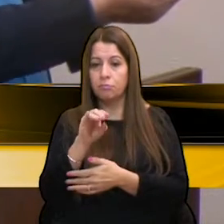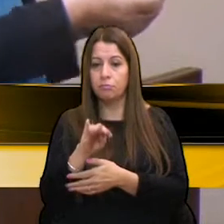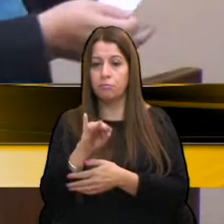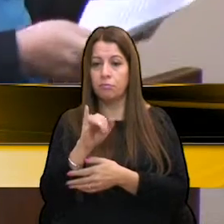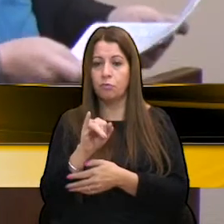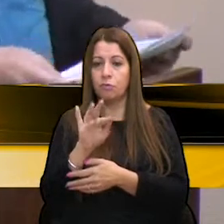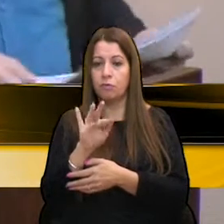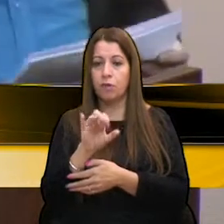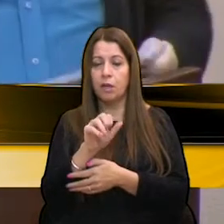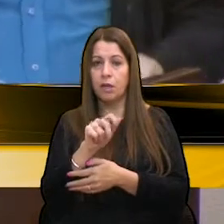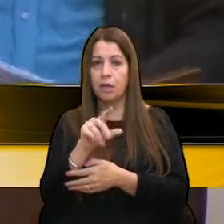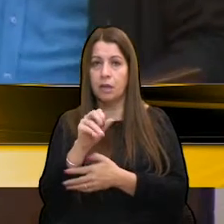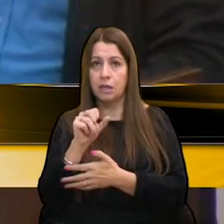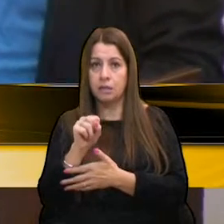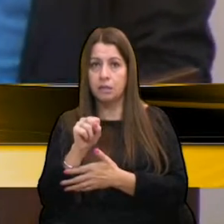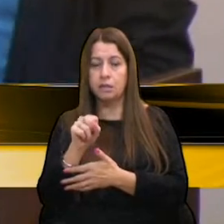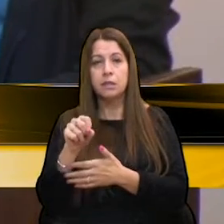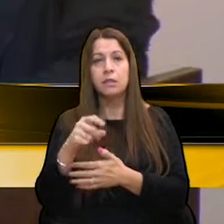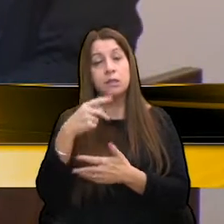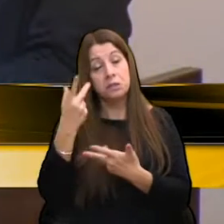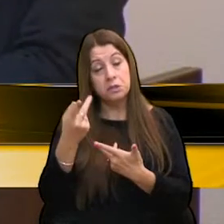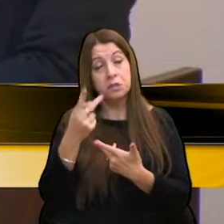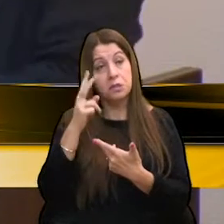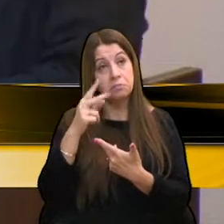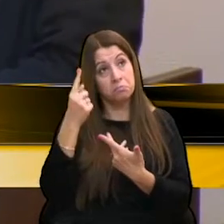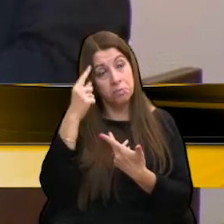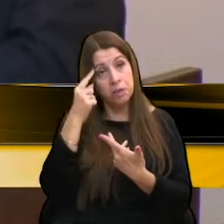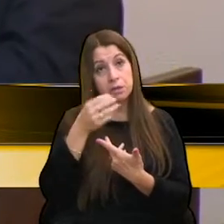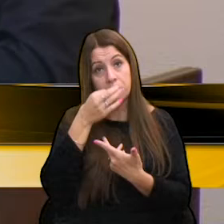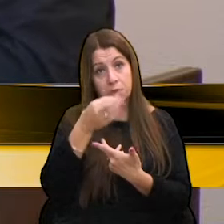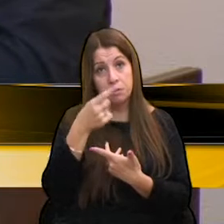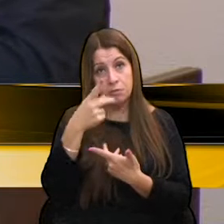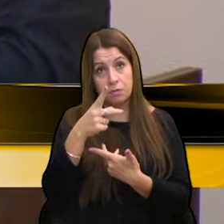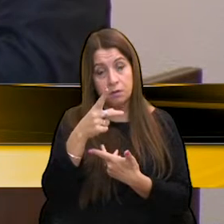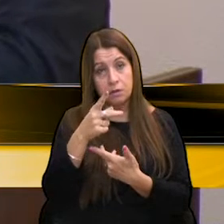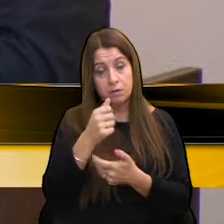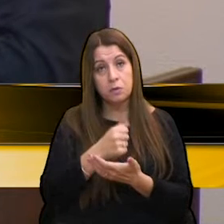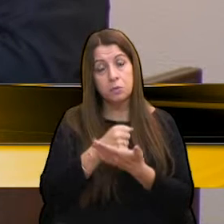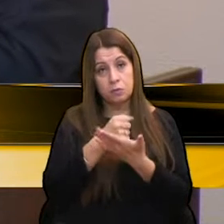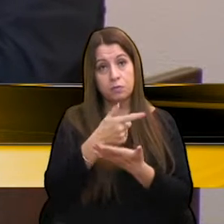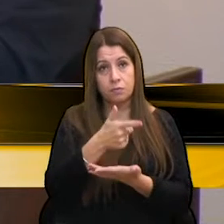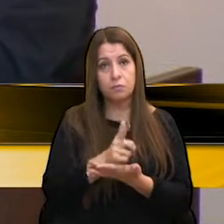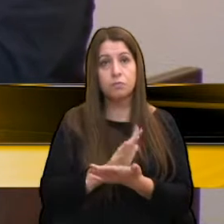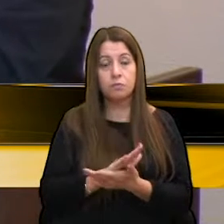notificadas e, portanto, que segundo a visão deste assessor,